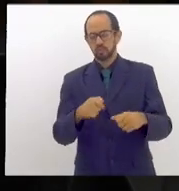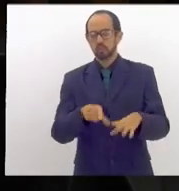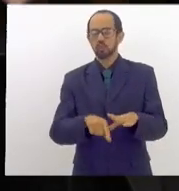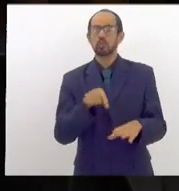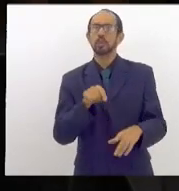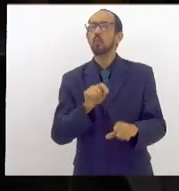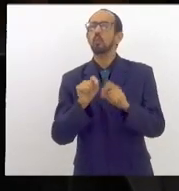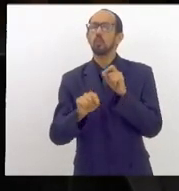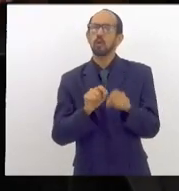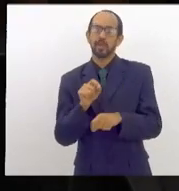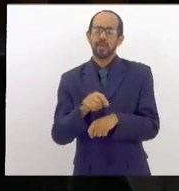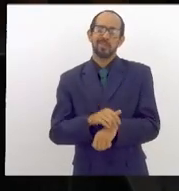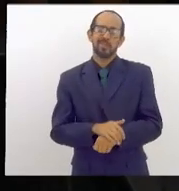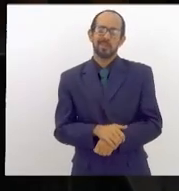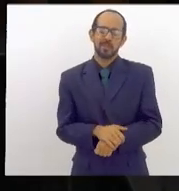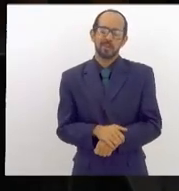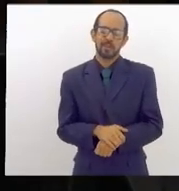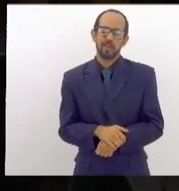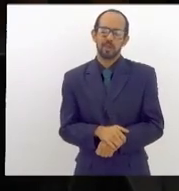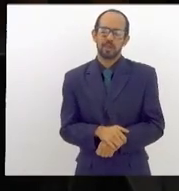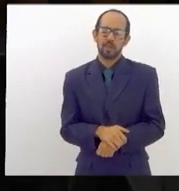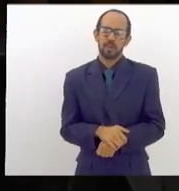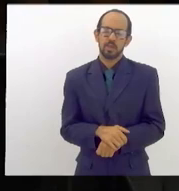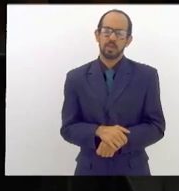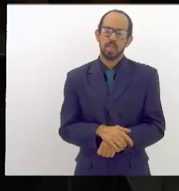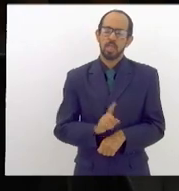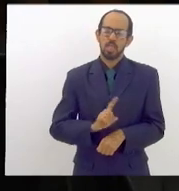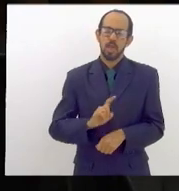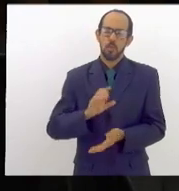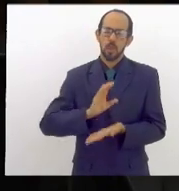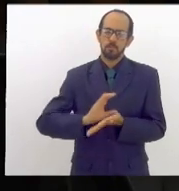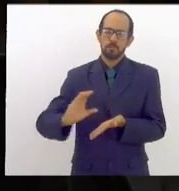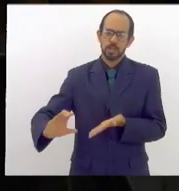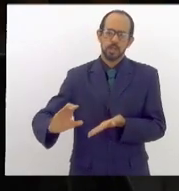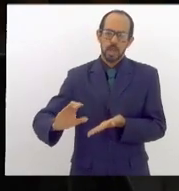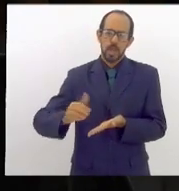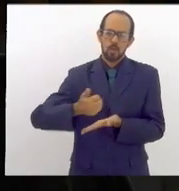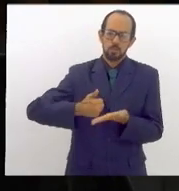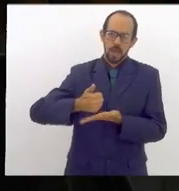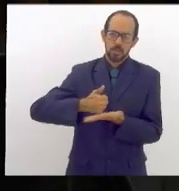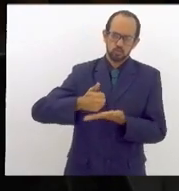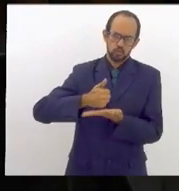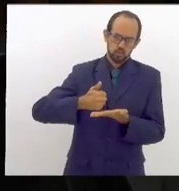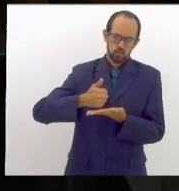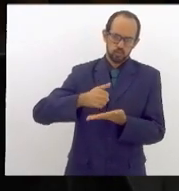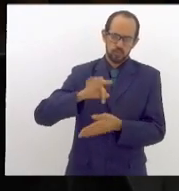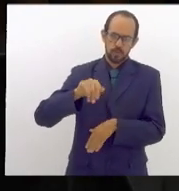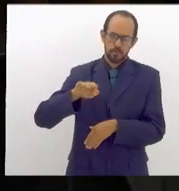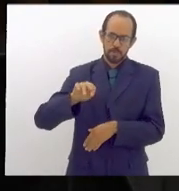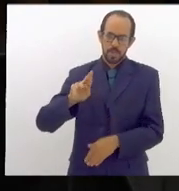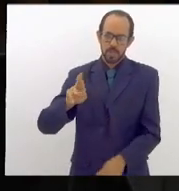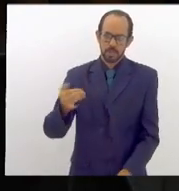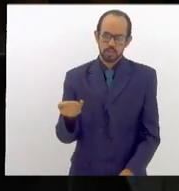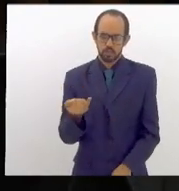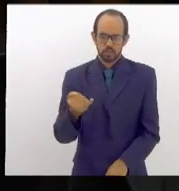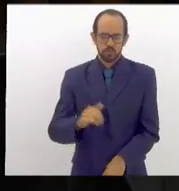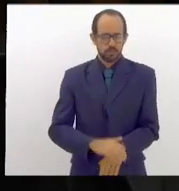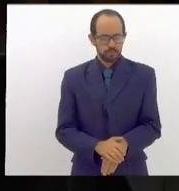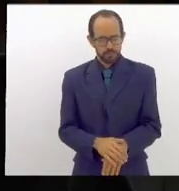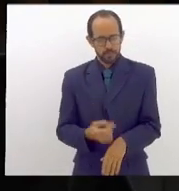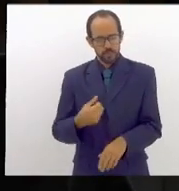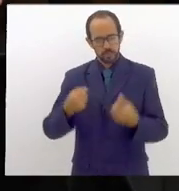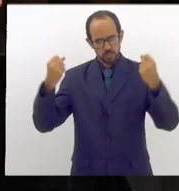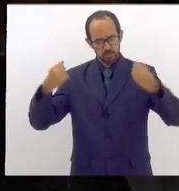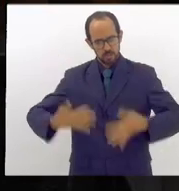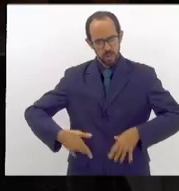o governo prefere não aplicar o mínimo constitucional da faperj Eu falo isso